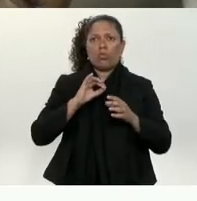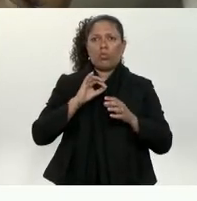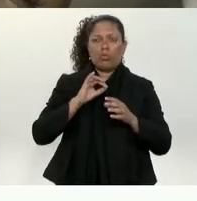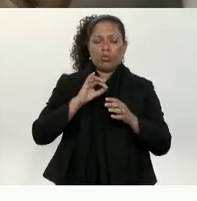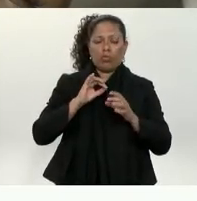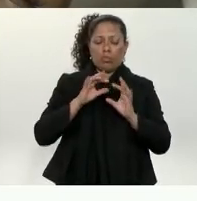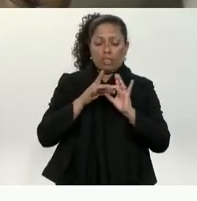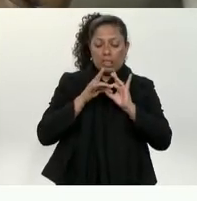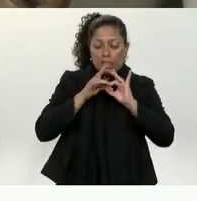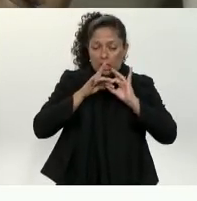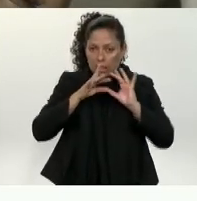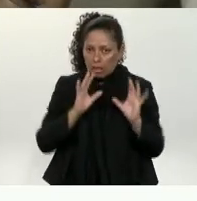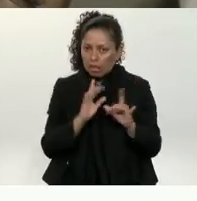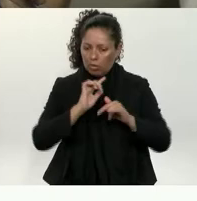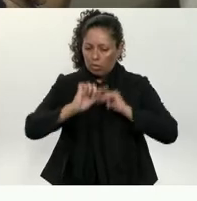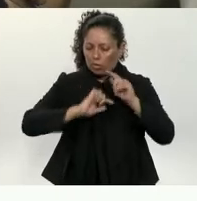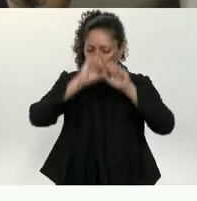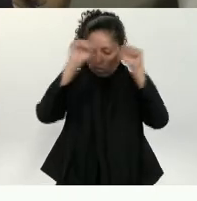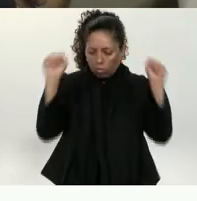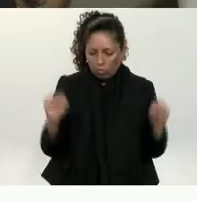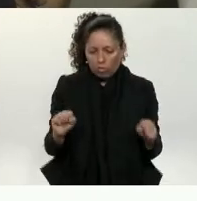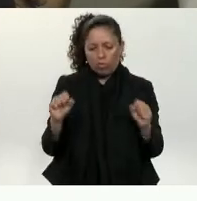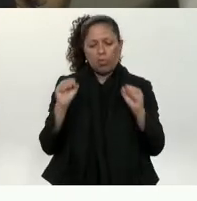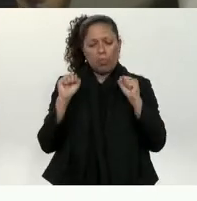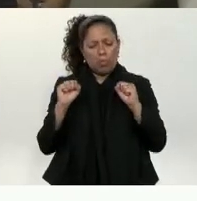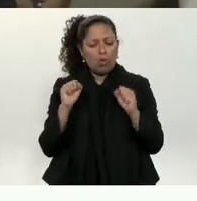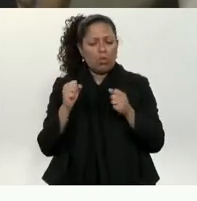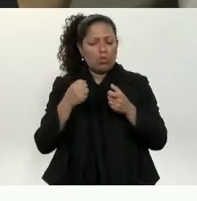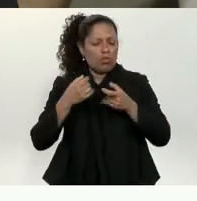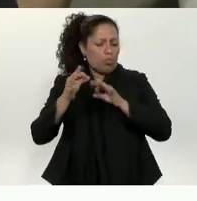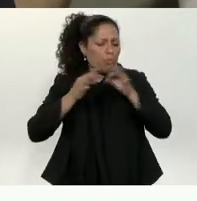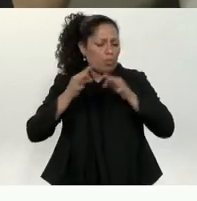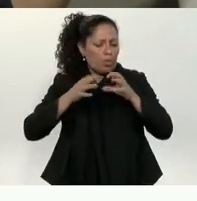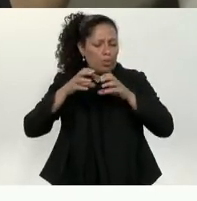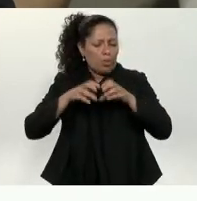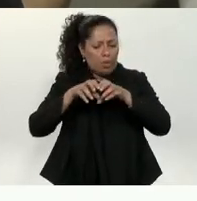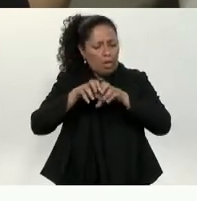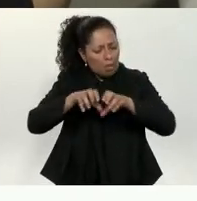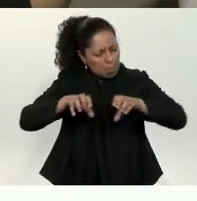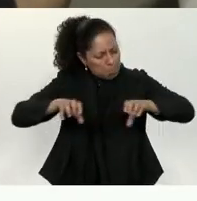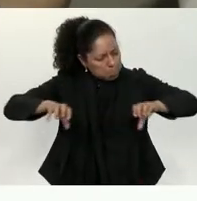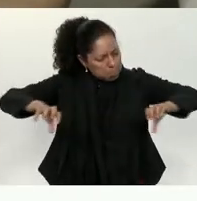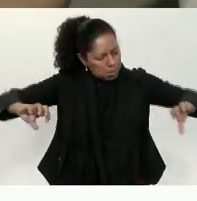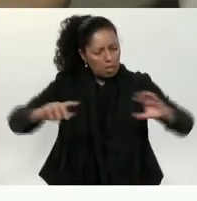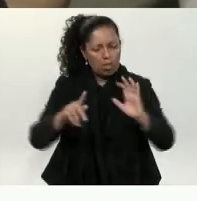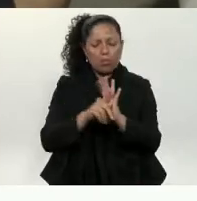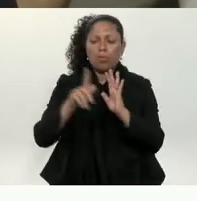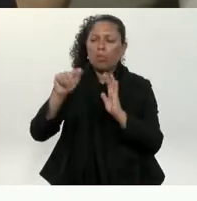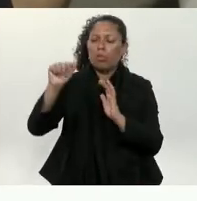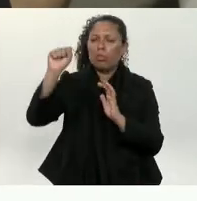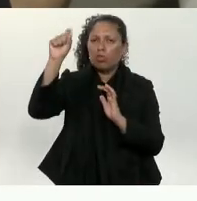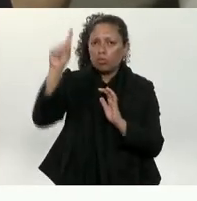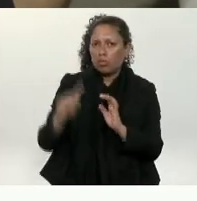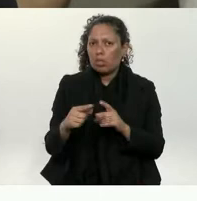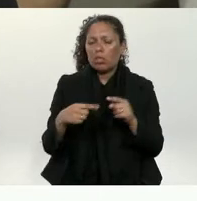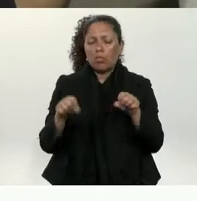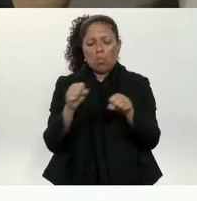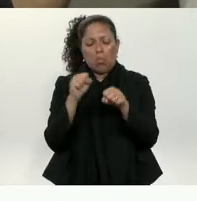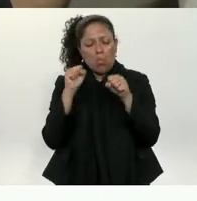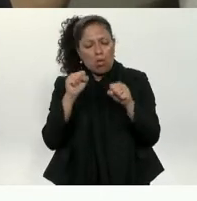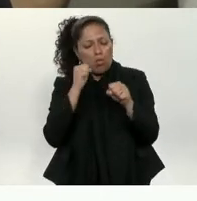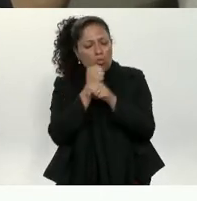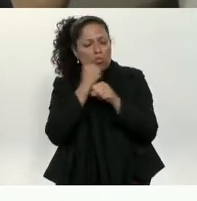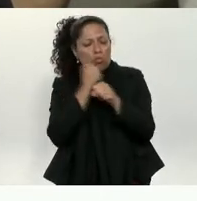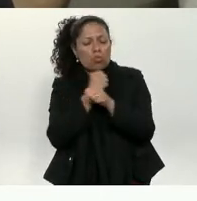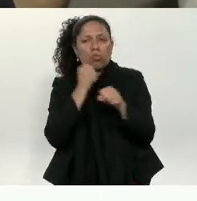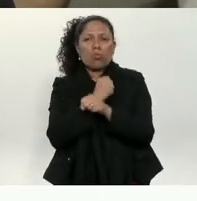consumidores livres, eles podem sim construir os próprios gasodutos, podem adquirir no sistema de entrada e saída, que já está